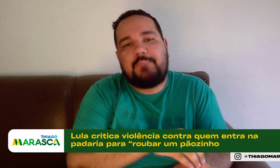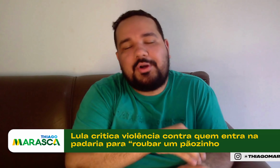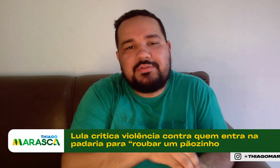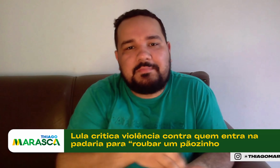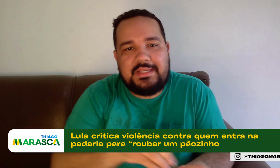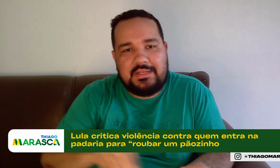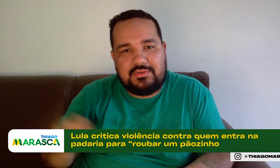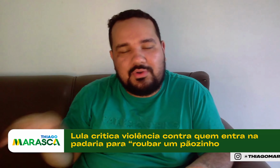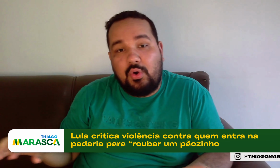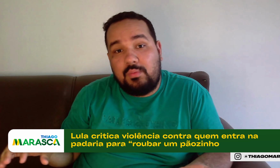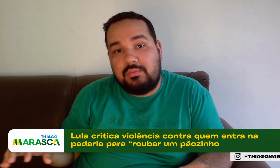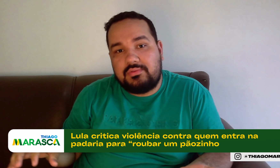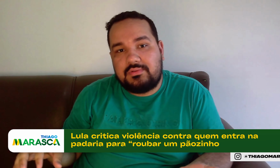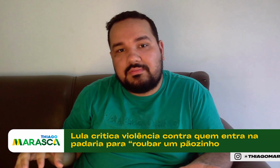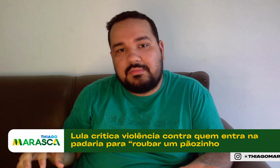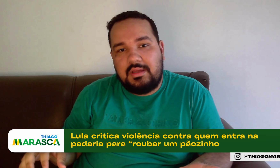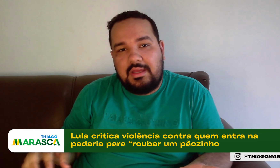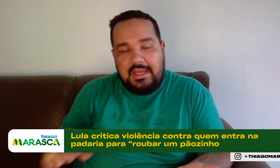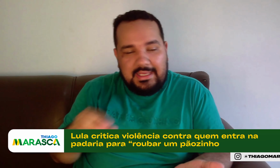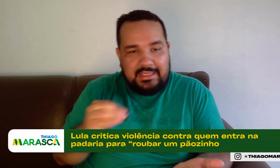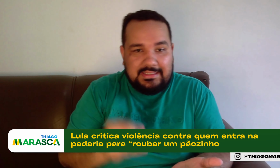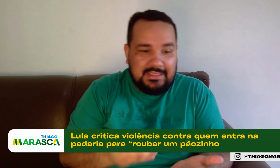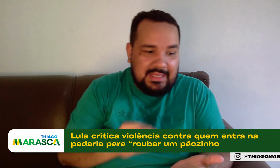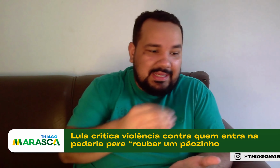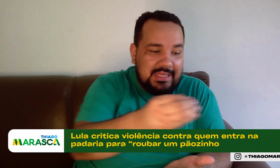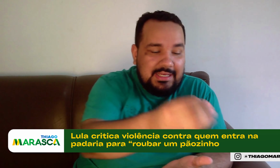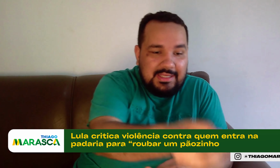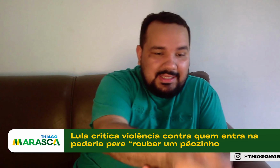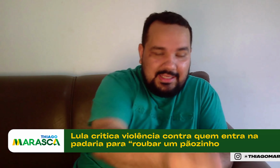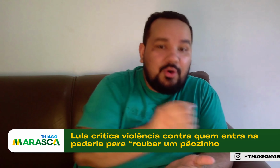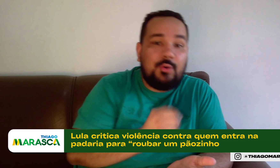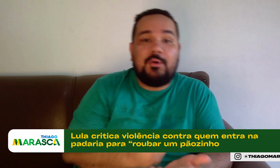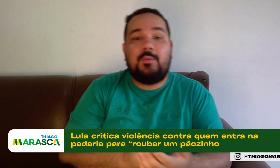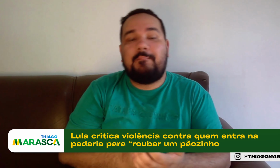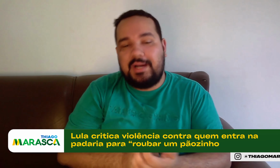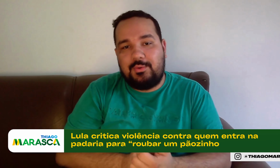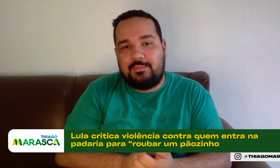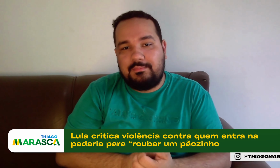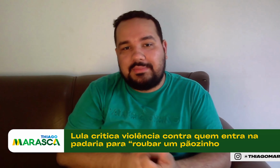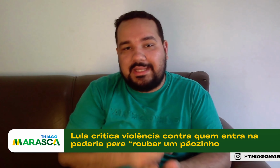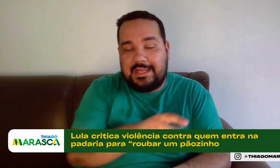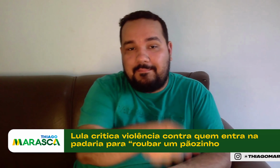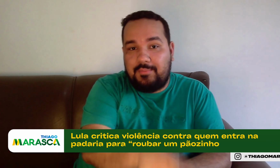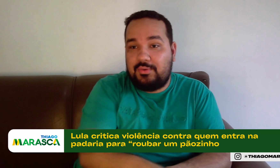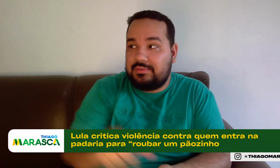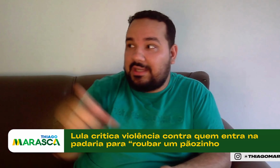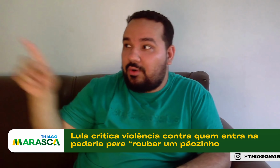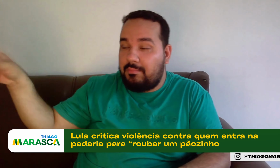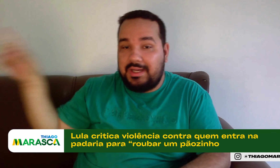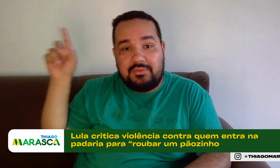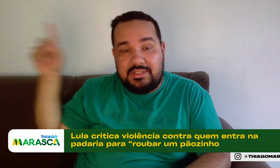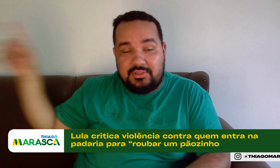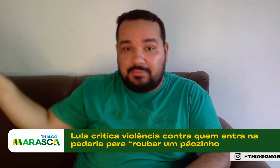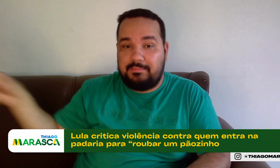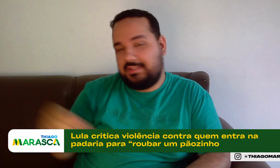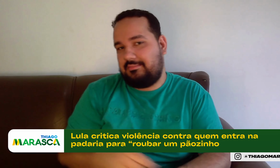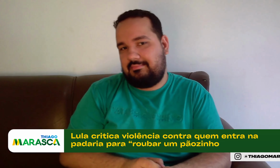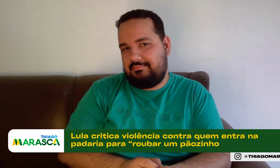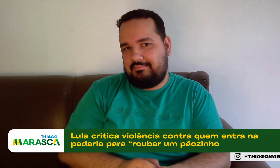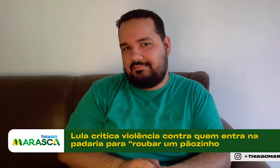se ele apoia Os Pequenos roubos aquele que roubou o pão daqui a pouco tá roubando